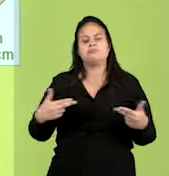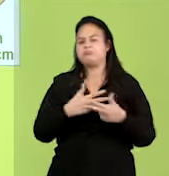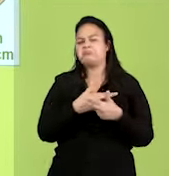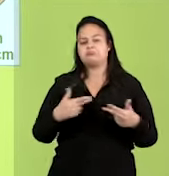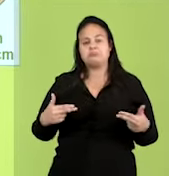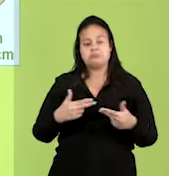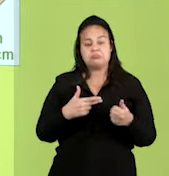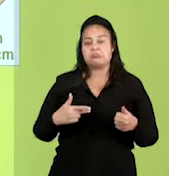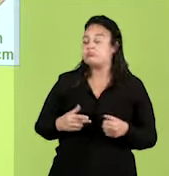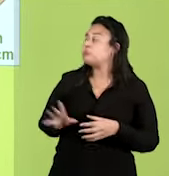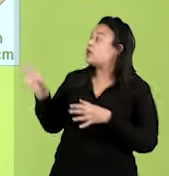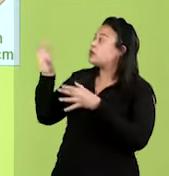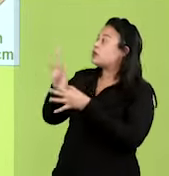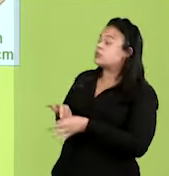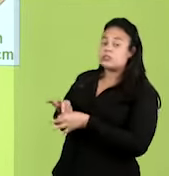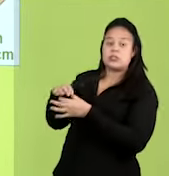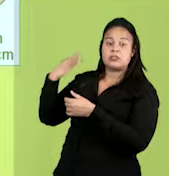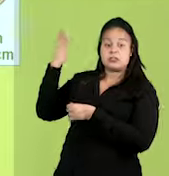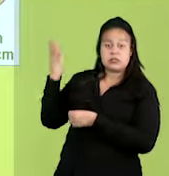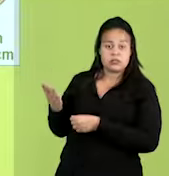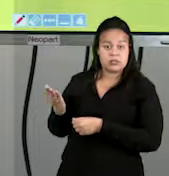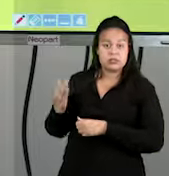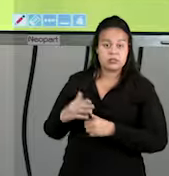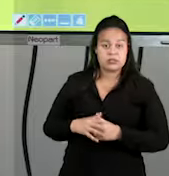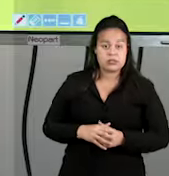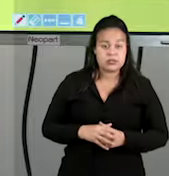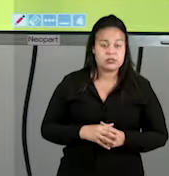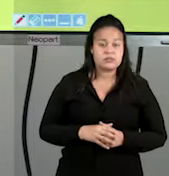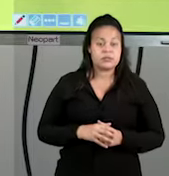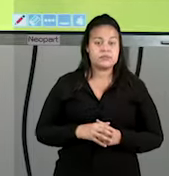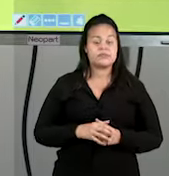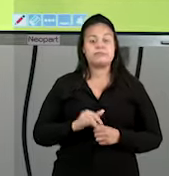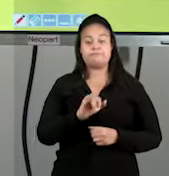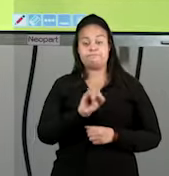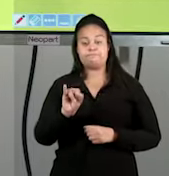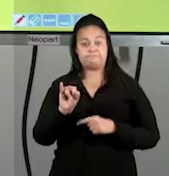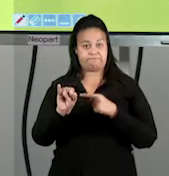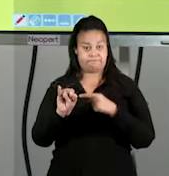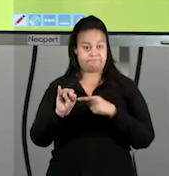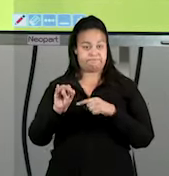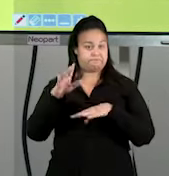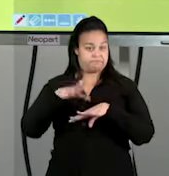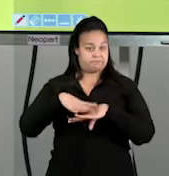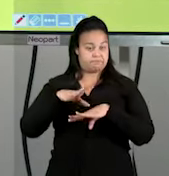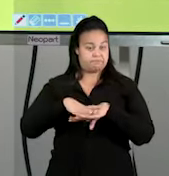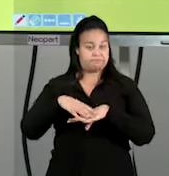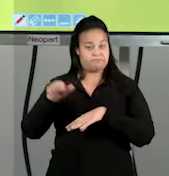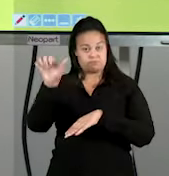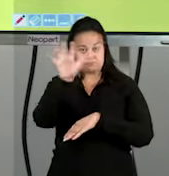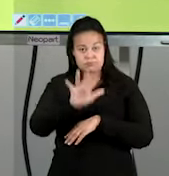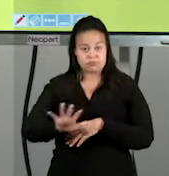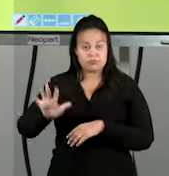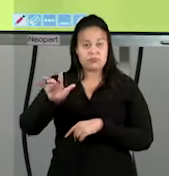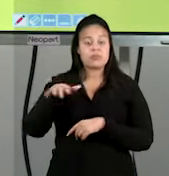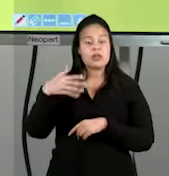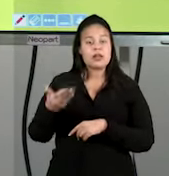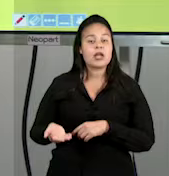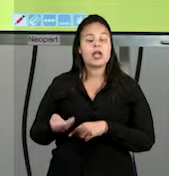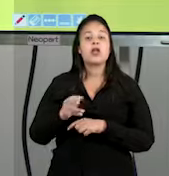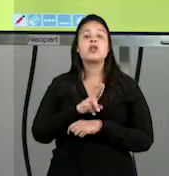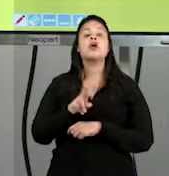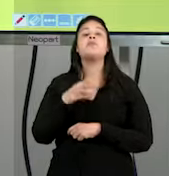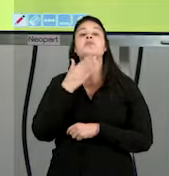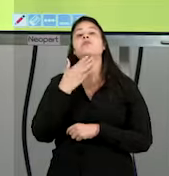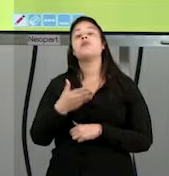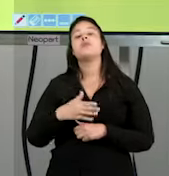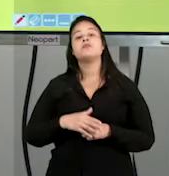no caso esse quadrilátero inscrito na circunferência, ele recebe o nome